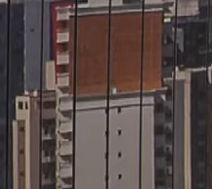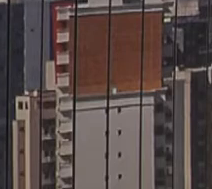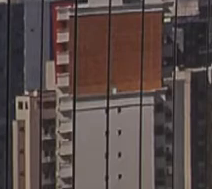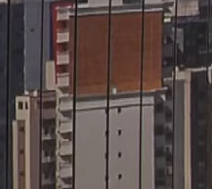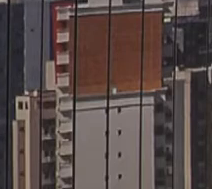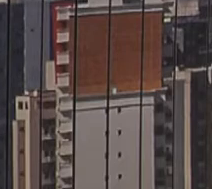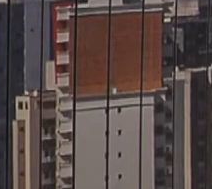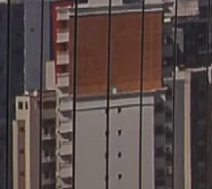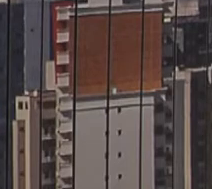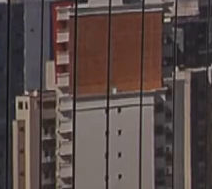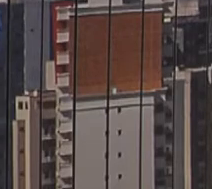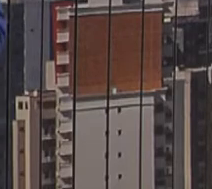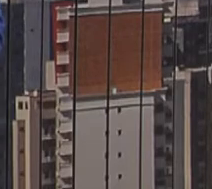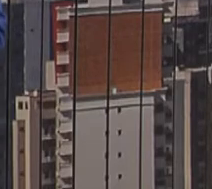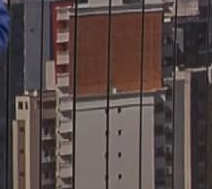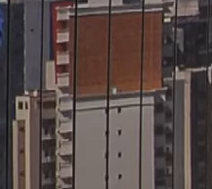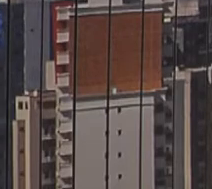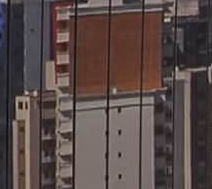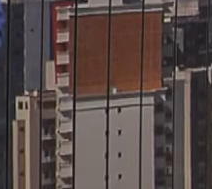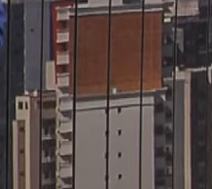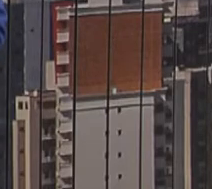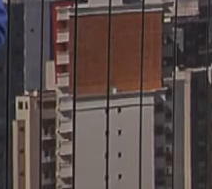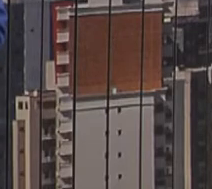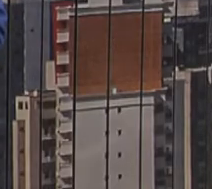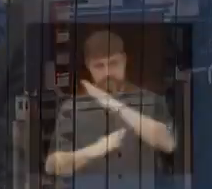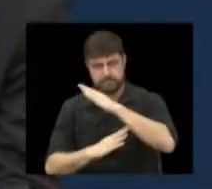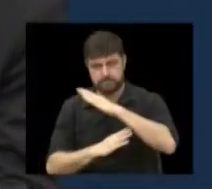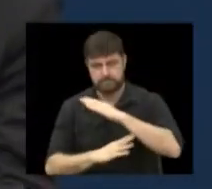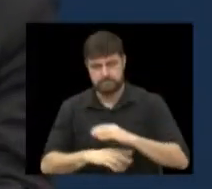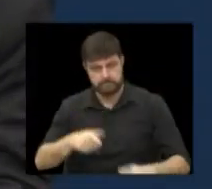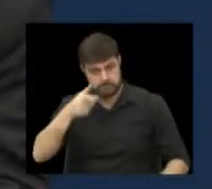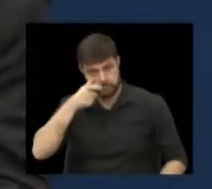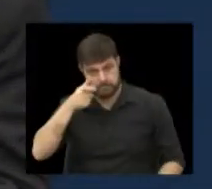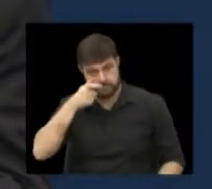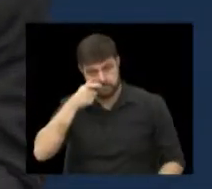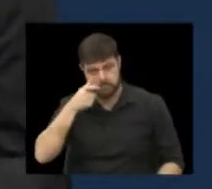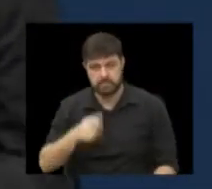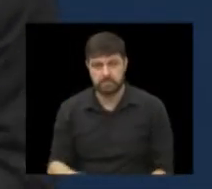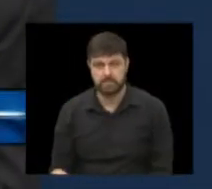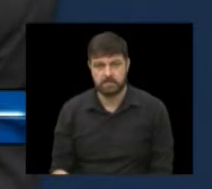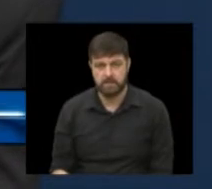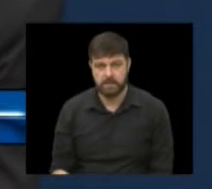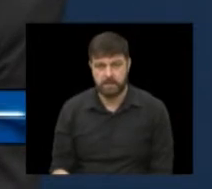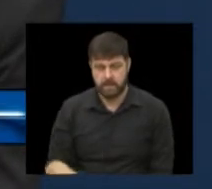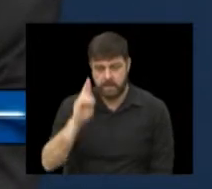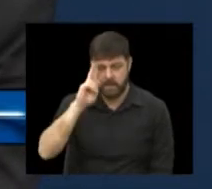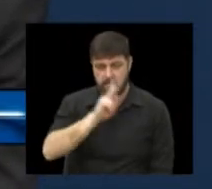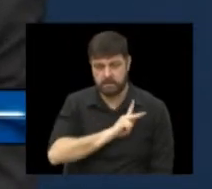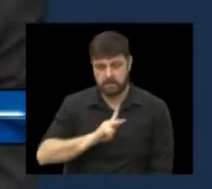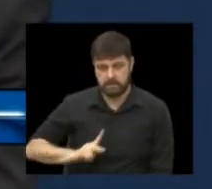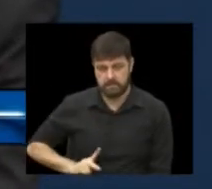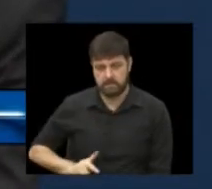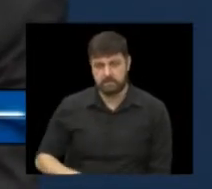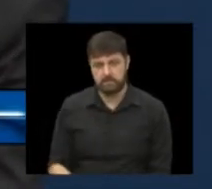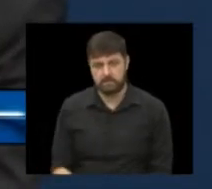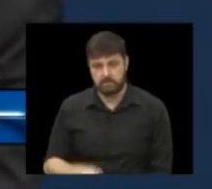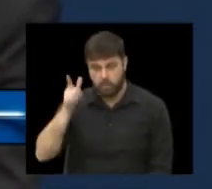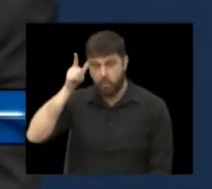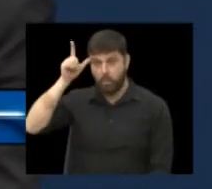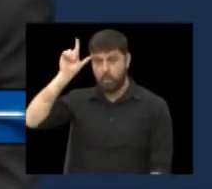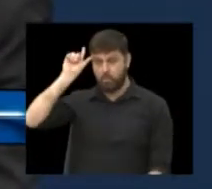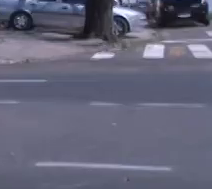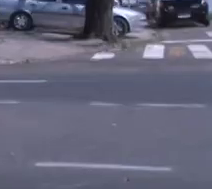distrito do Ouro Verde foi tema também na tribuna. O vereador Rodrigo da Farmadic usou a tribuna da Câmara na última